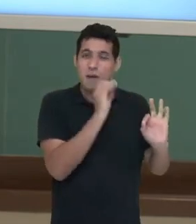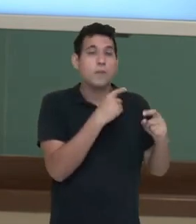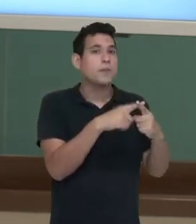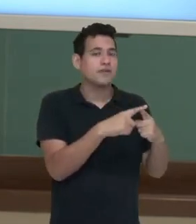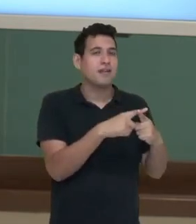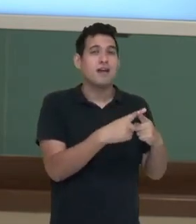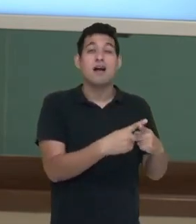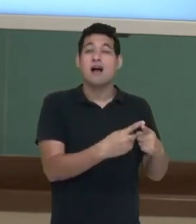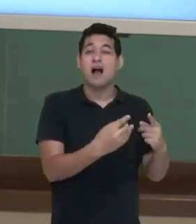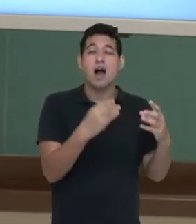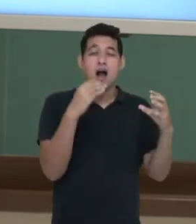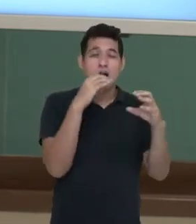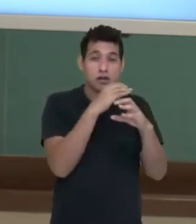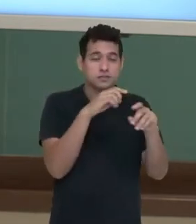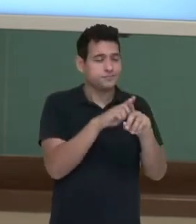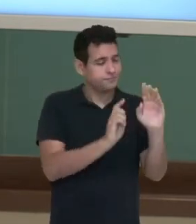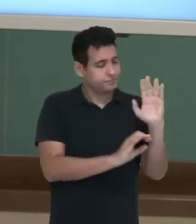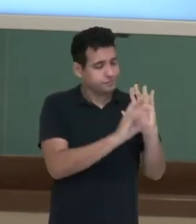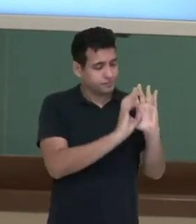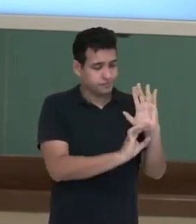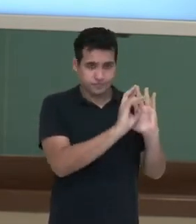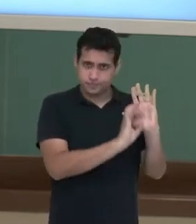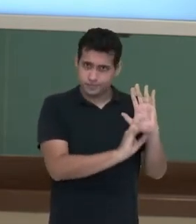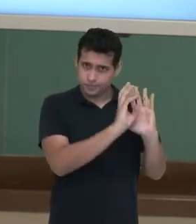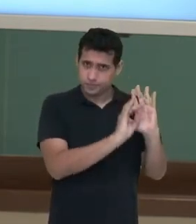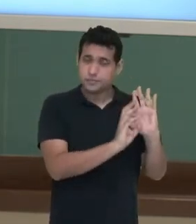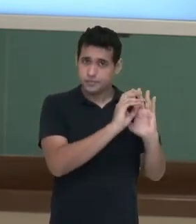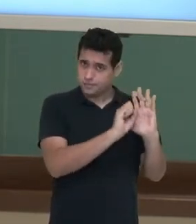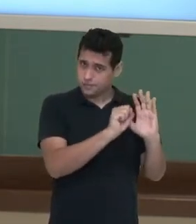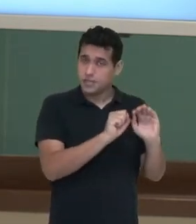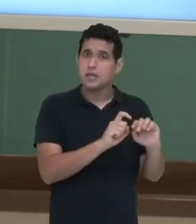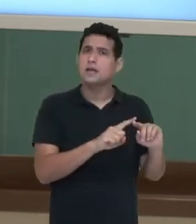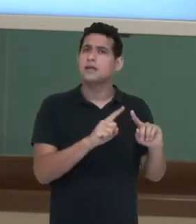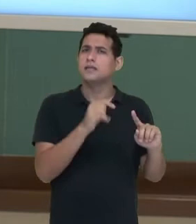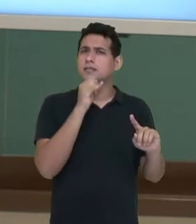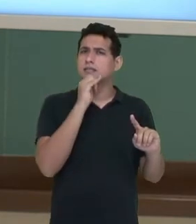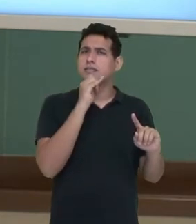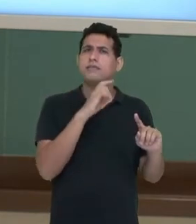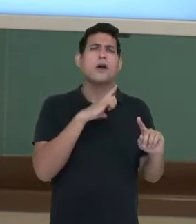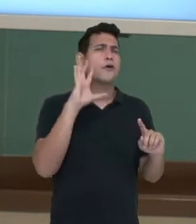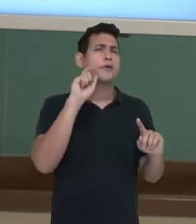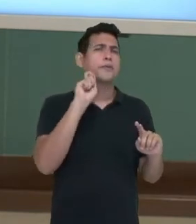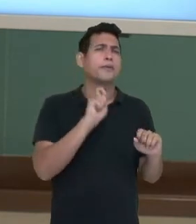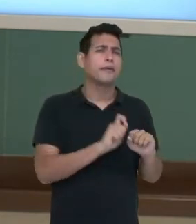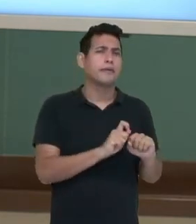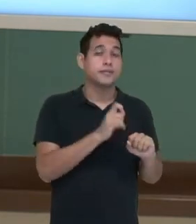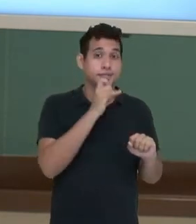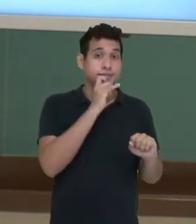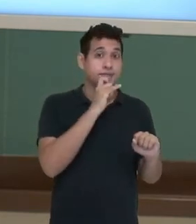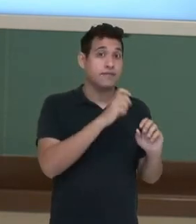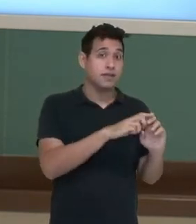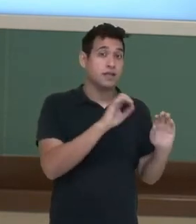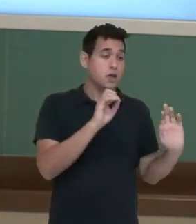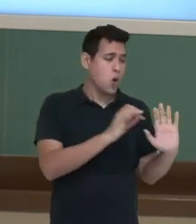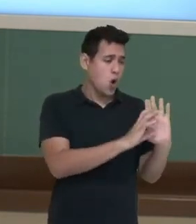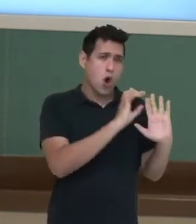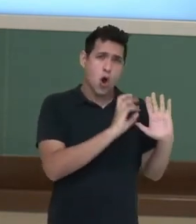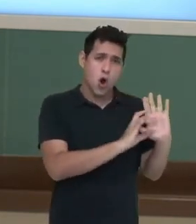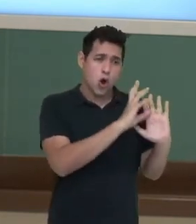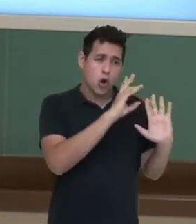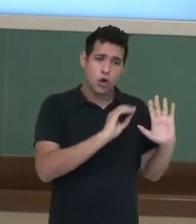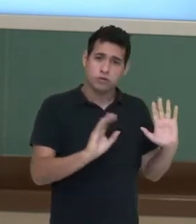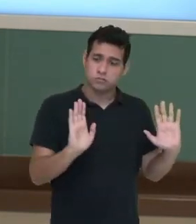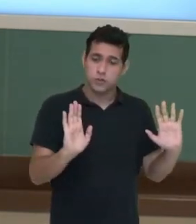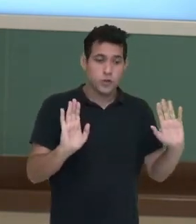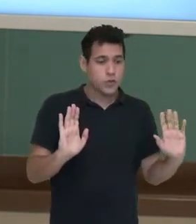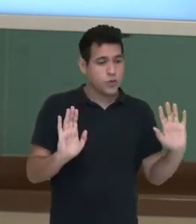da energia térmica que está ali, né? Vai ter o quê? A transferência